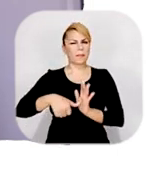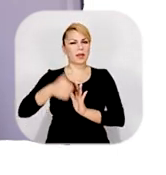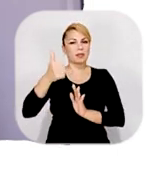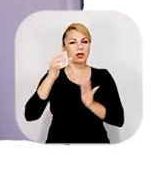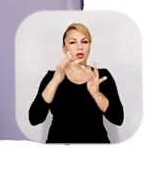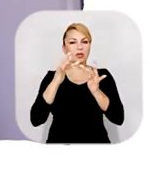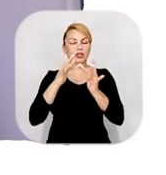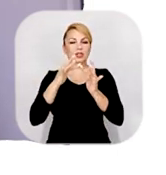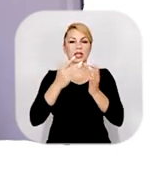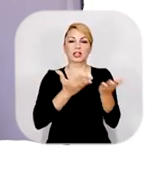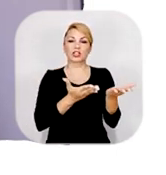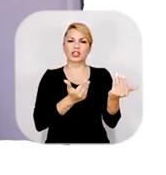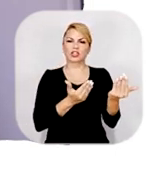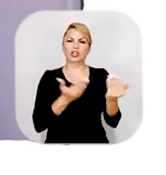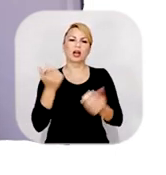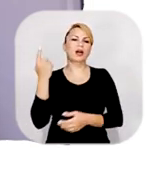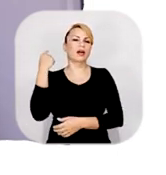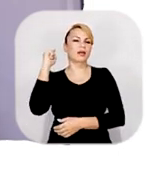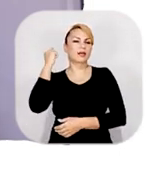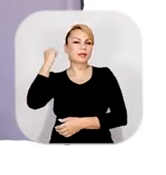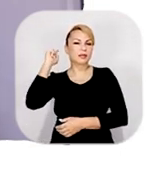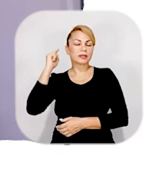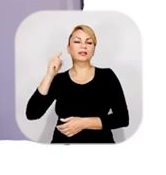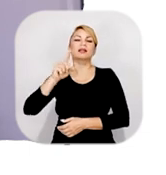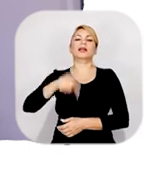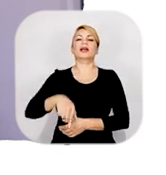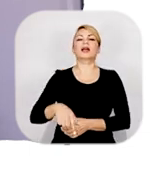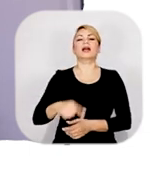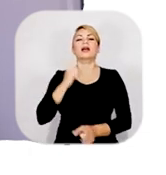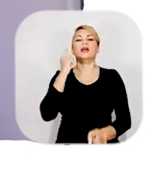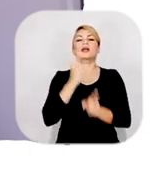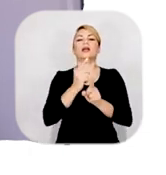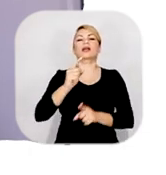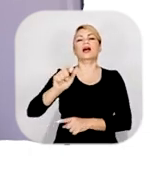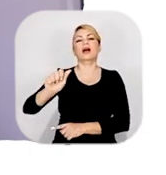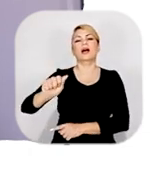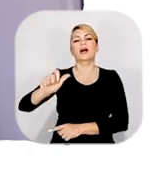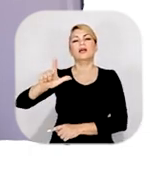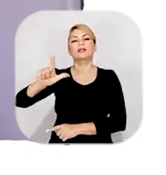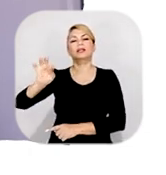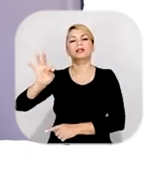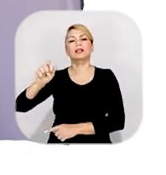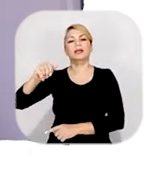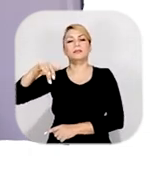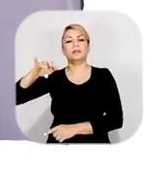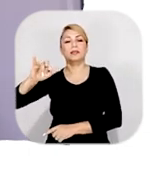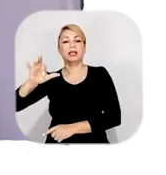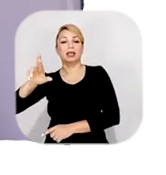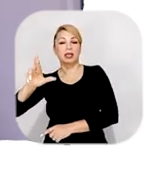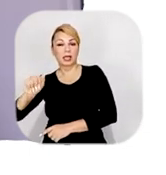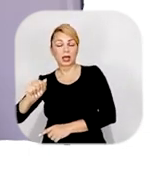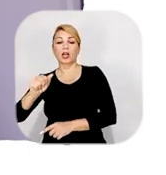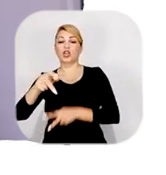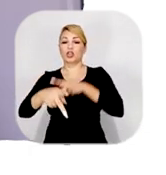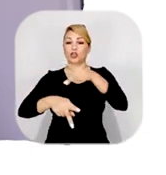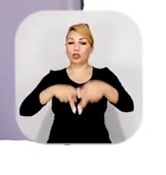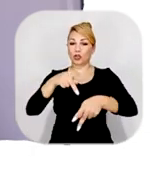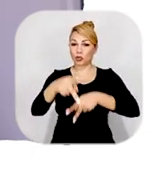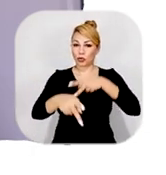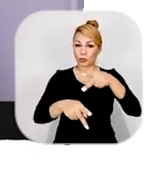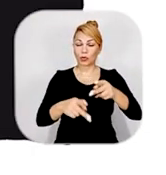jovem, foi justamente o encontro de Altamira, o encontro dos povos indígenas na época, e também eu